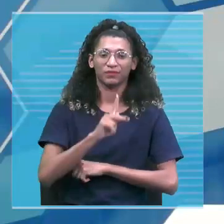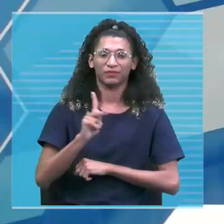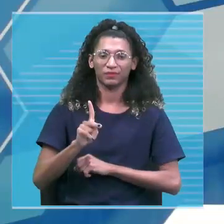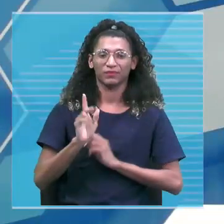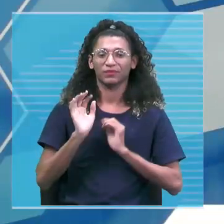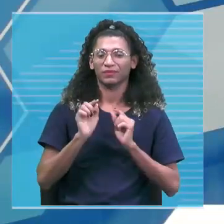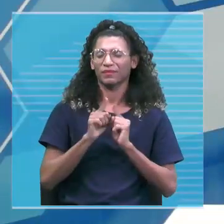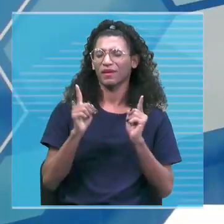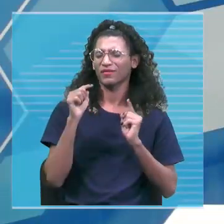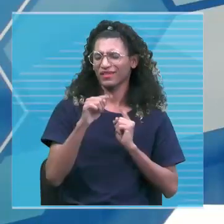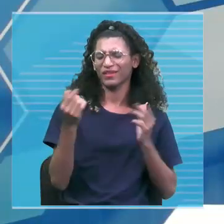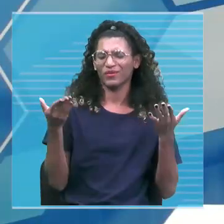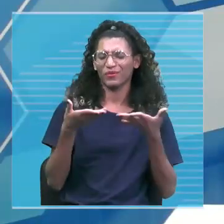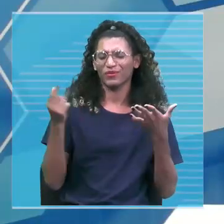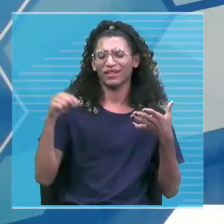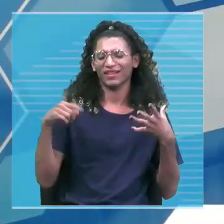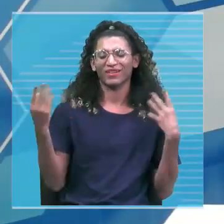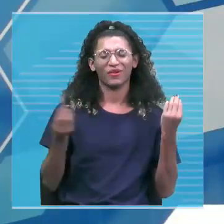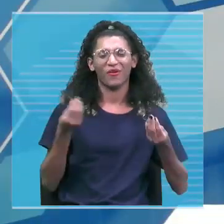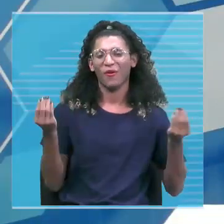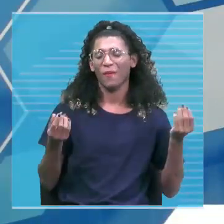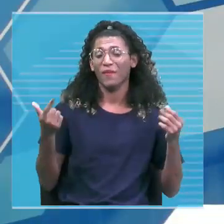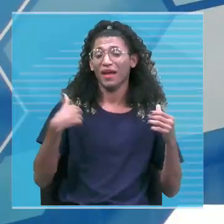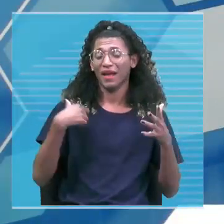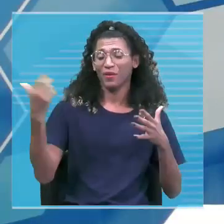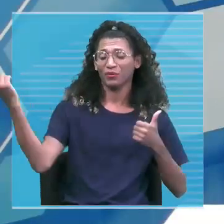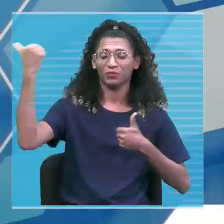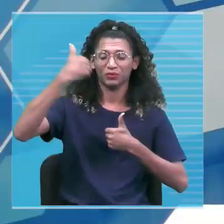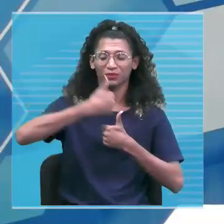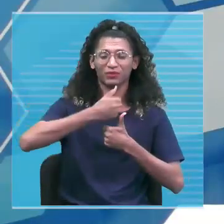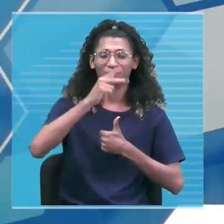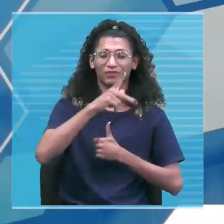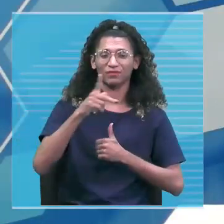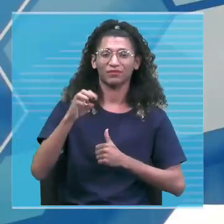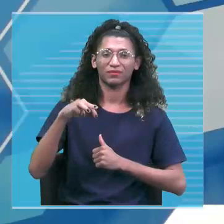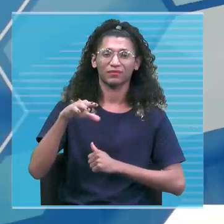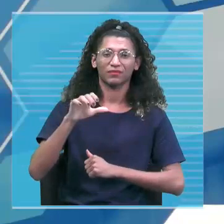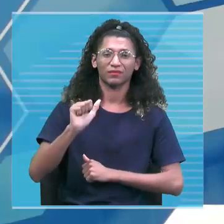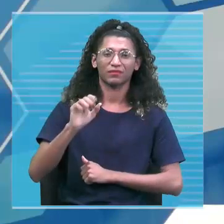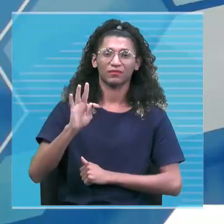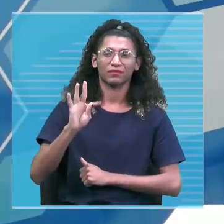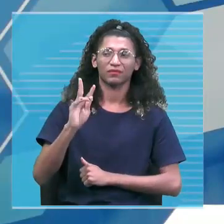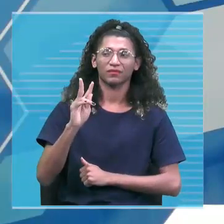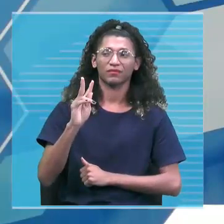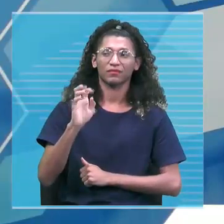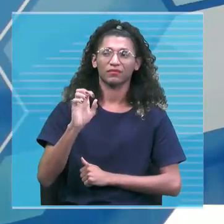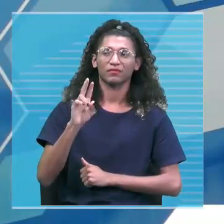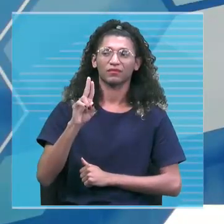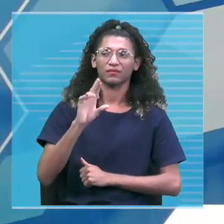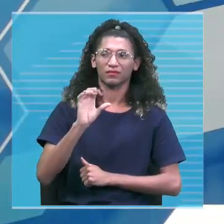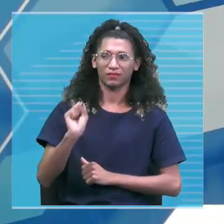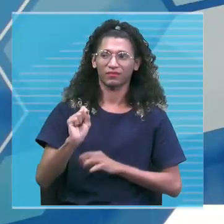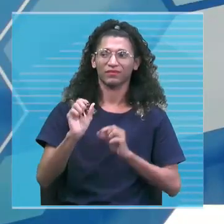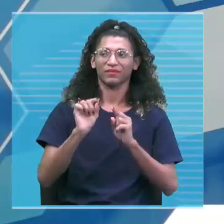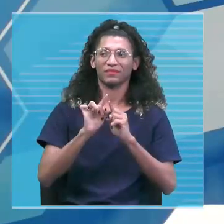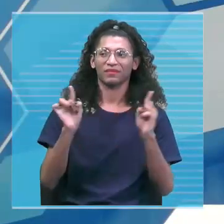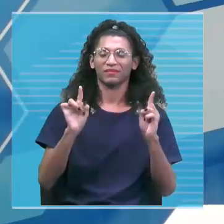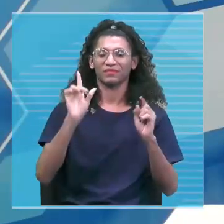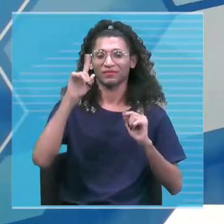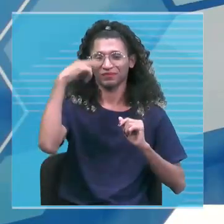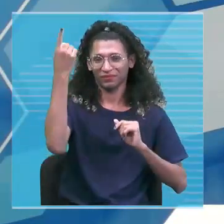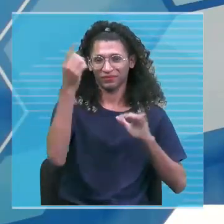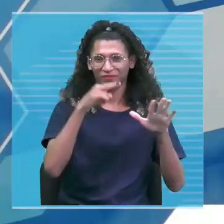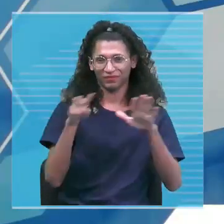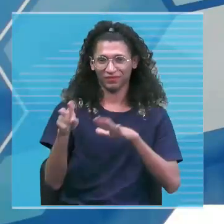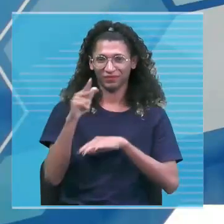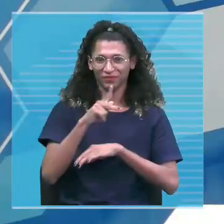mas o senhor por aqui estou aqui substituindo o professor Matheus Estevão Porém na semana que vem